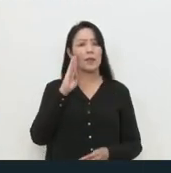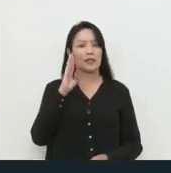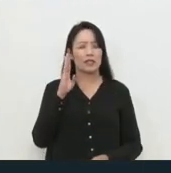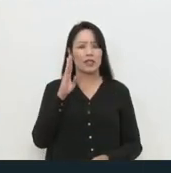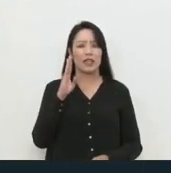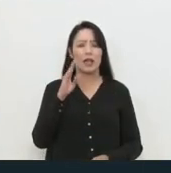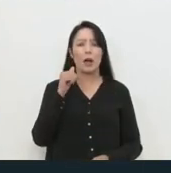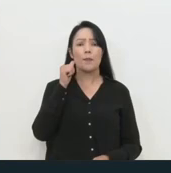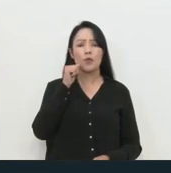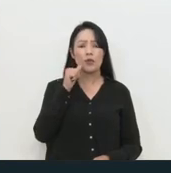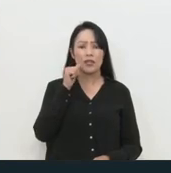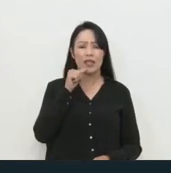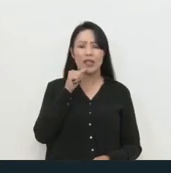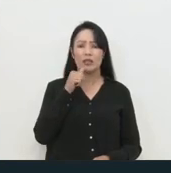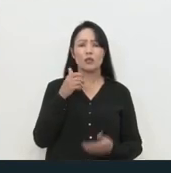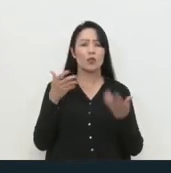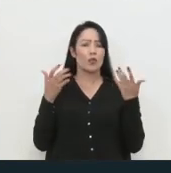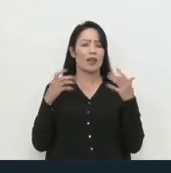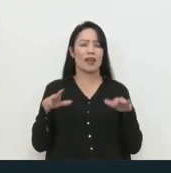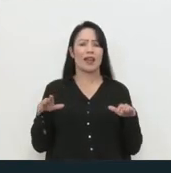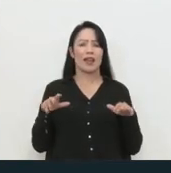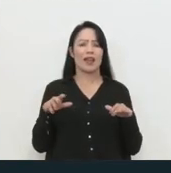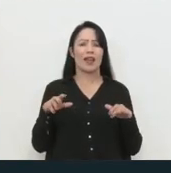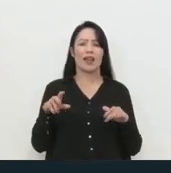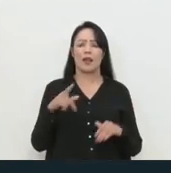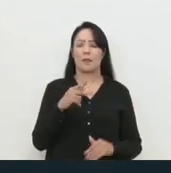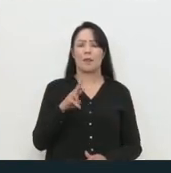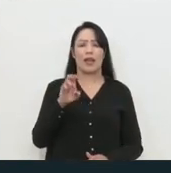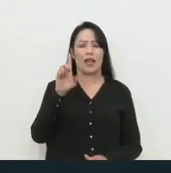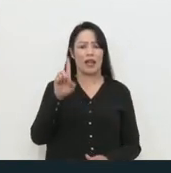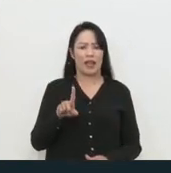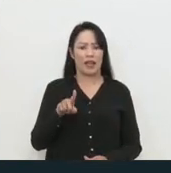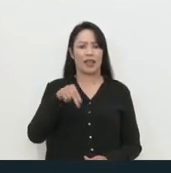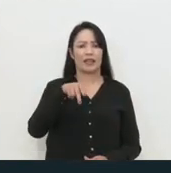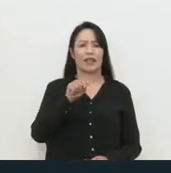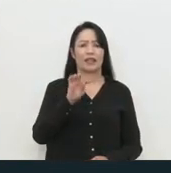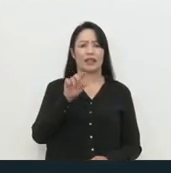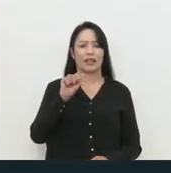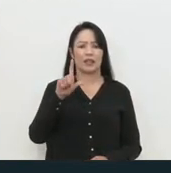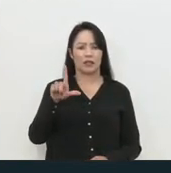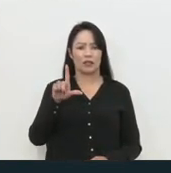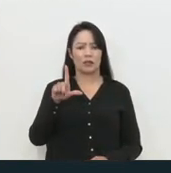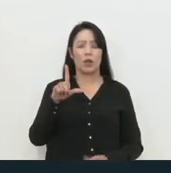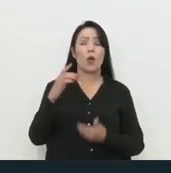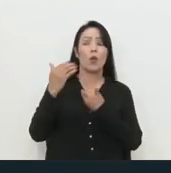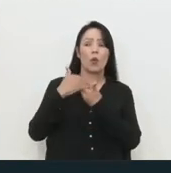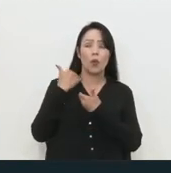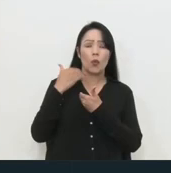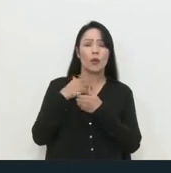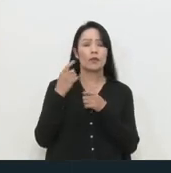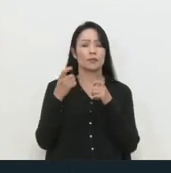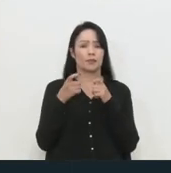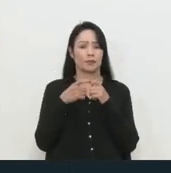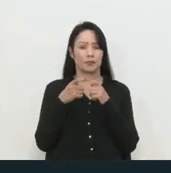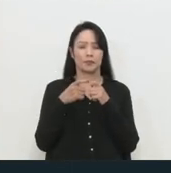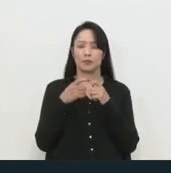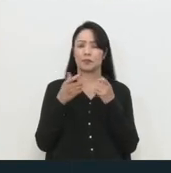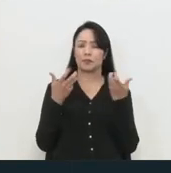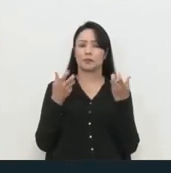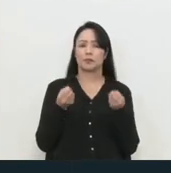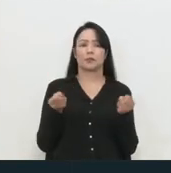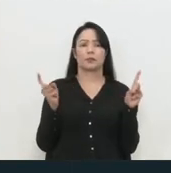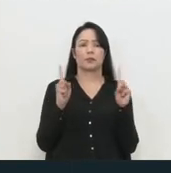pré-natal não querem não aceita o aconselhamento da equipe médica de colocar um DIU por exemplo